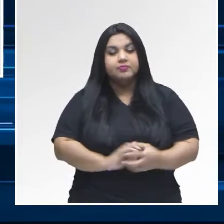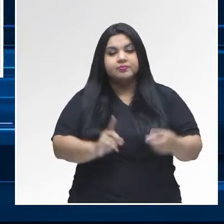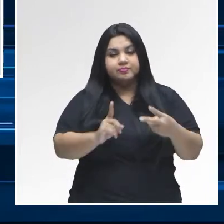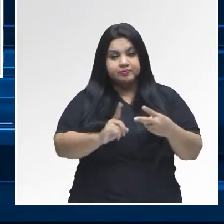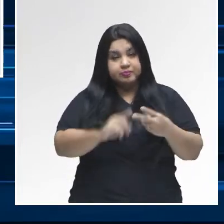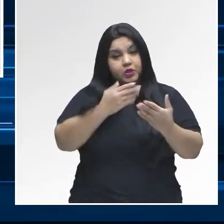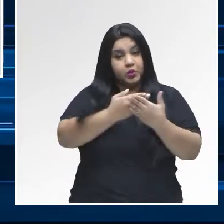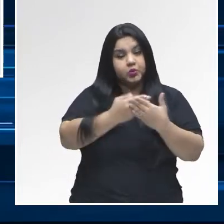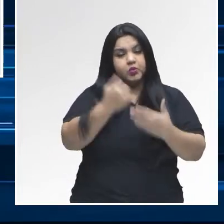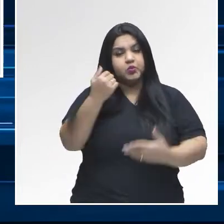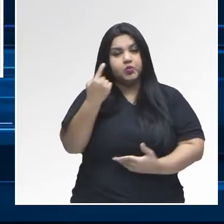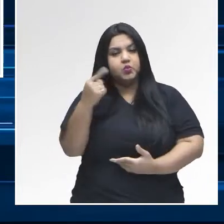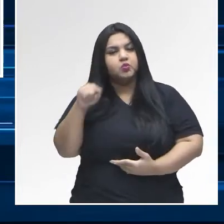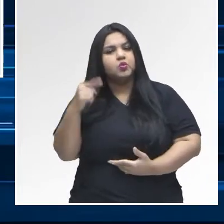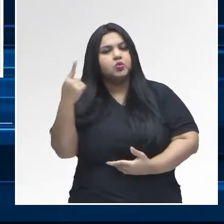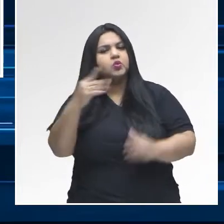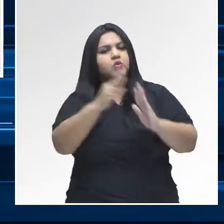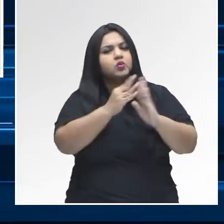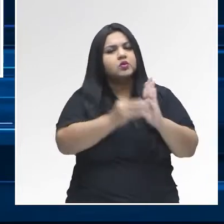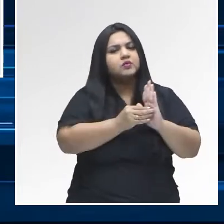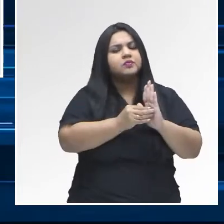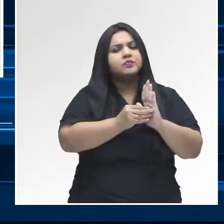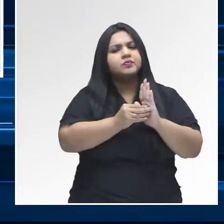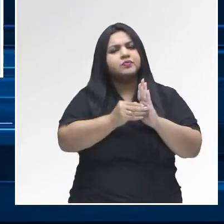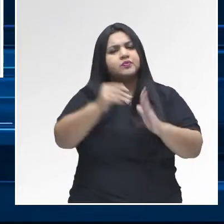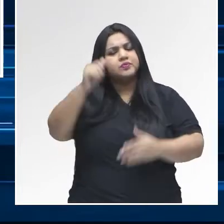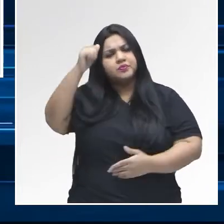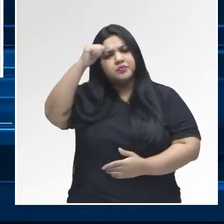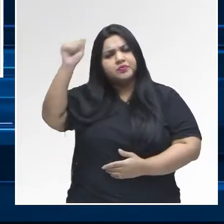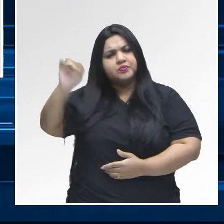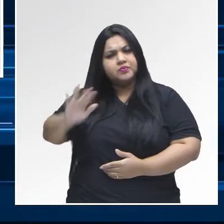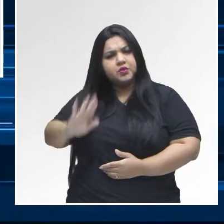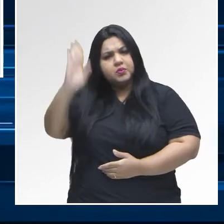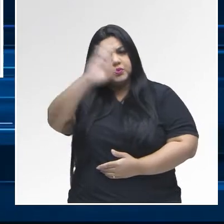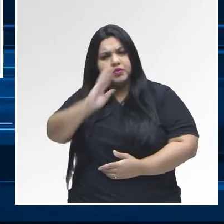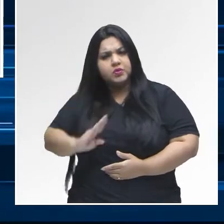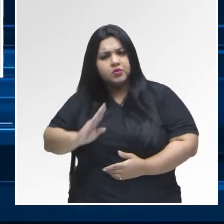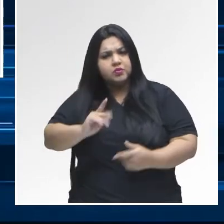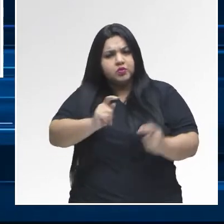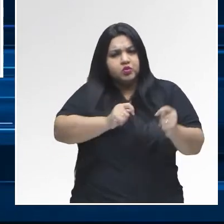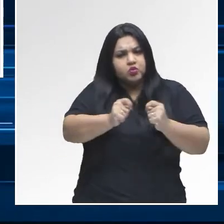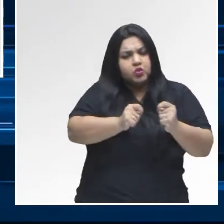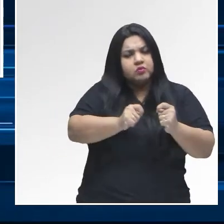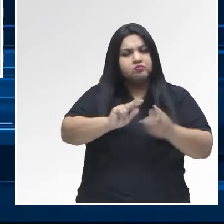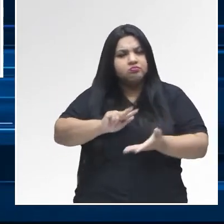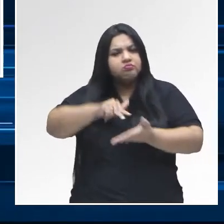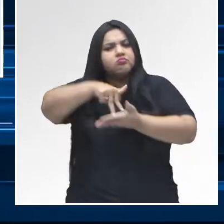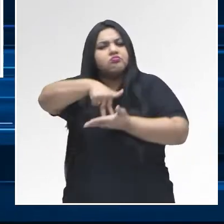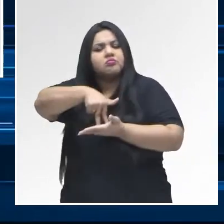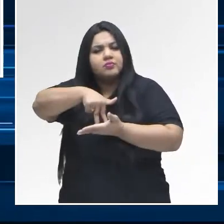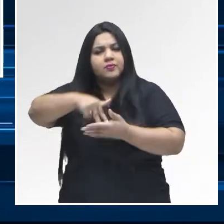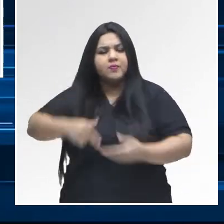Aula 1.1 Conteúdo: Africanos no Brasil. Dominação e resistência.